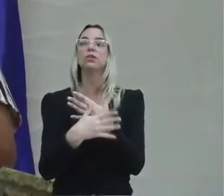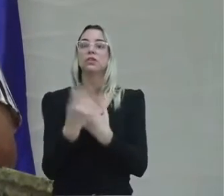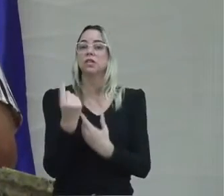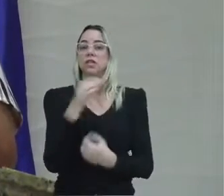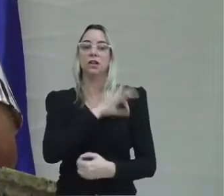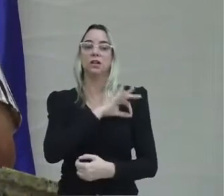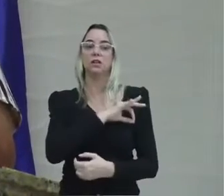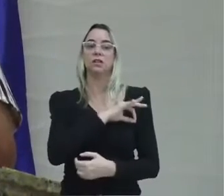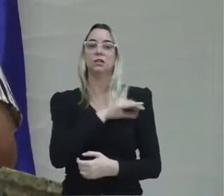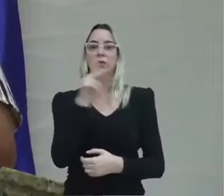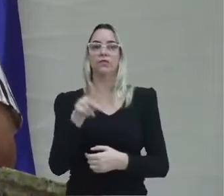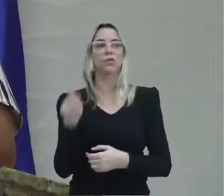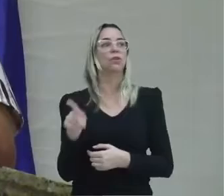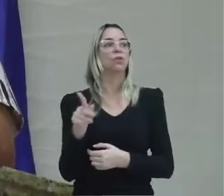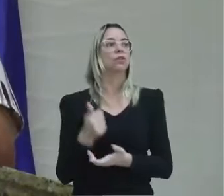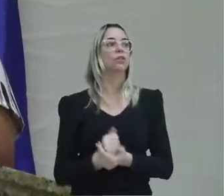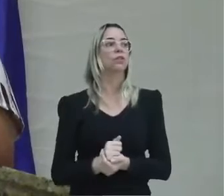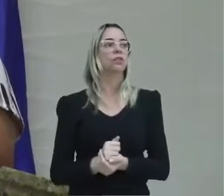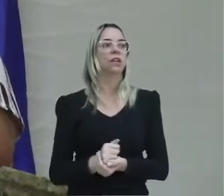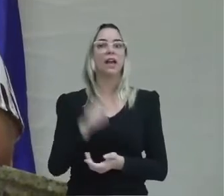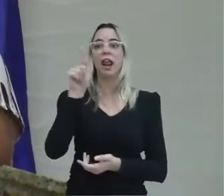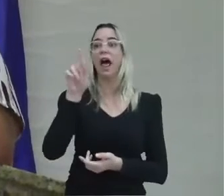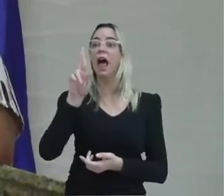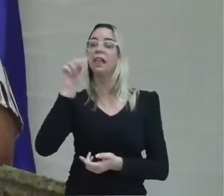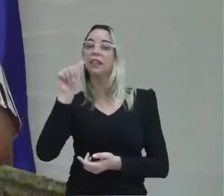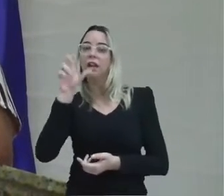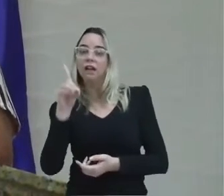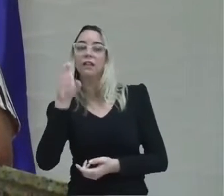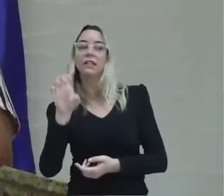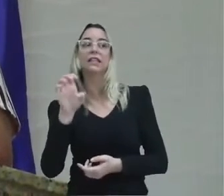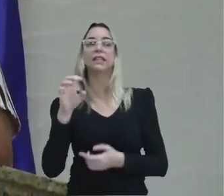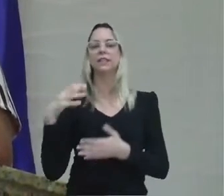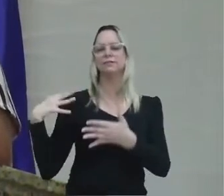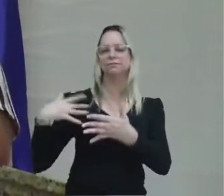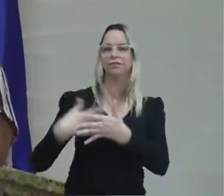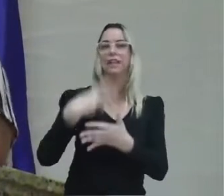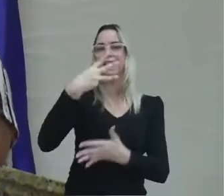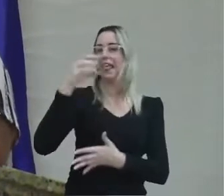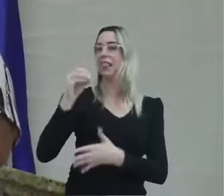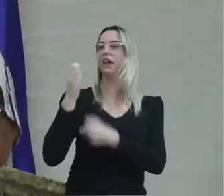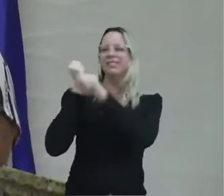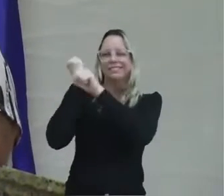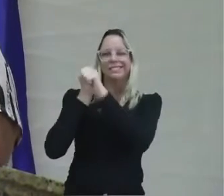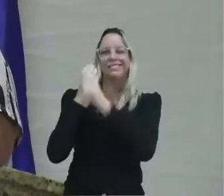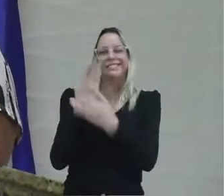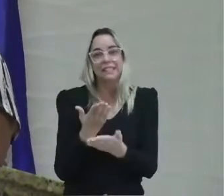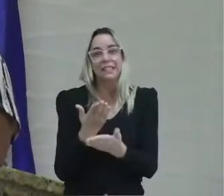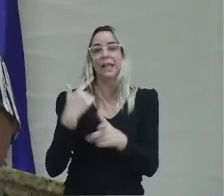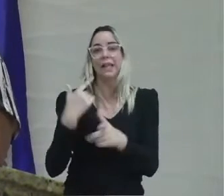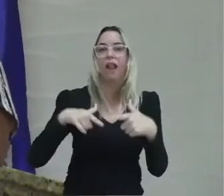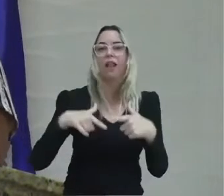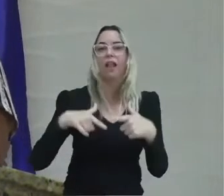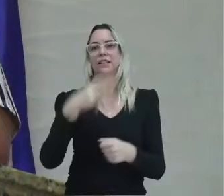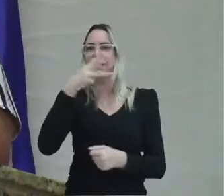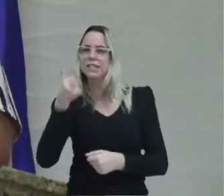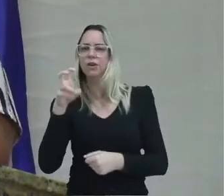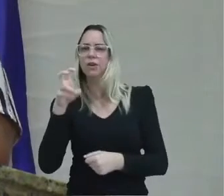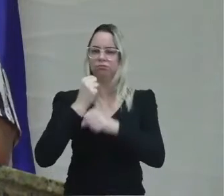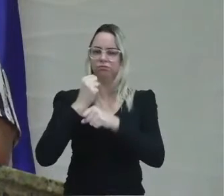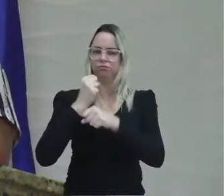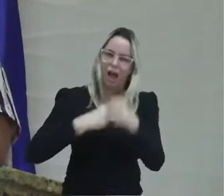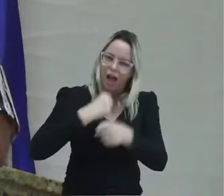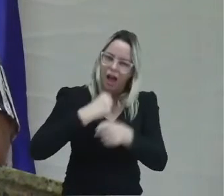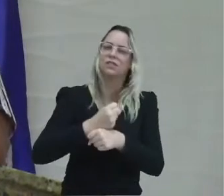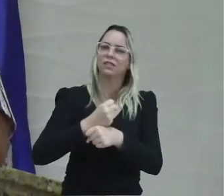mão, que está na grade de 30 a 35 anos, que terá 30 centavos de